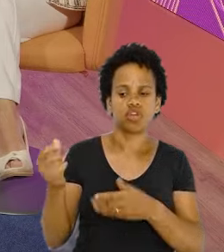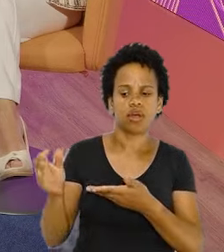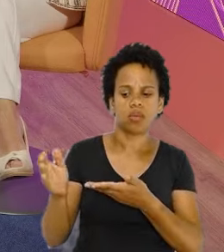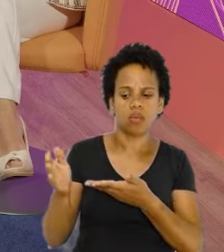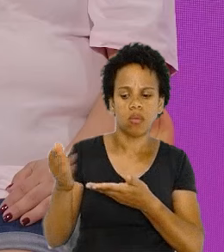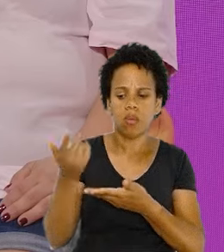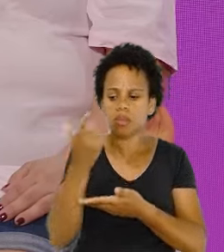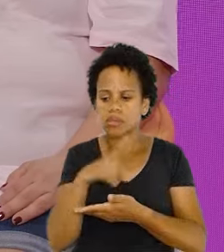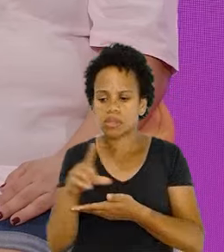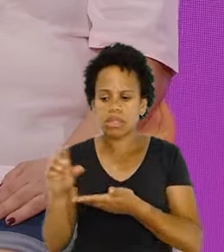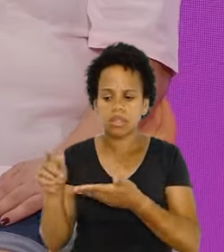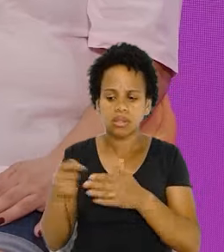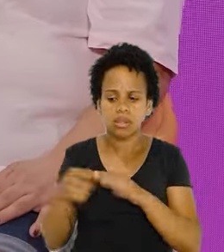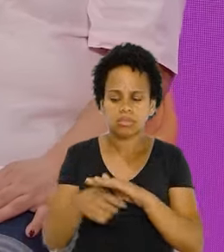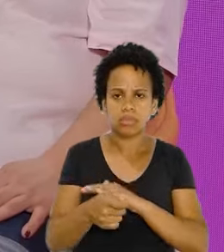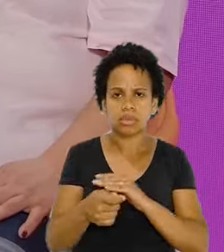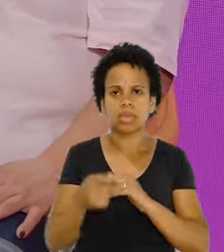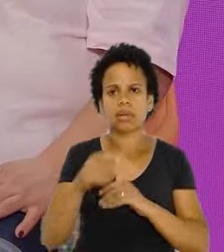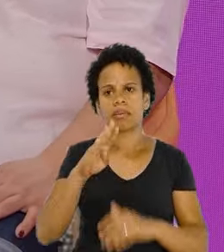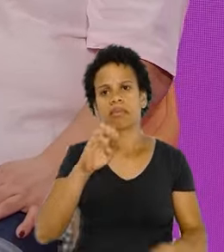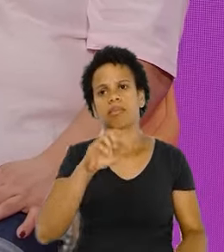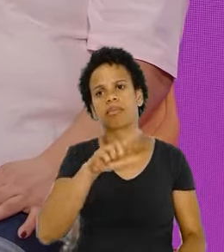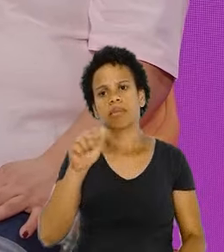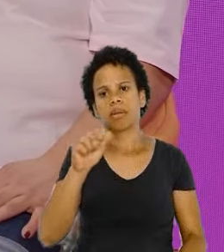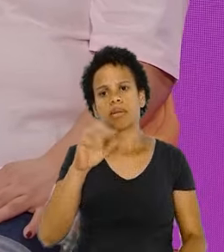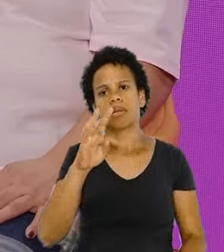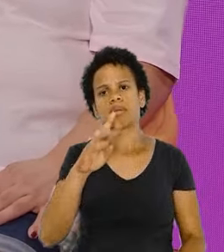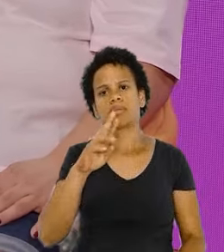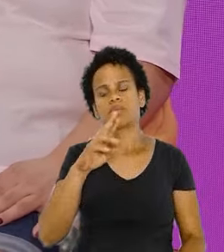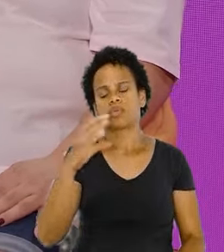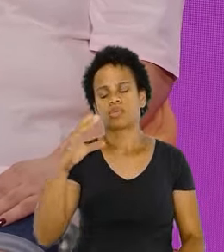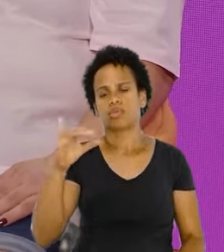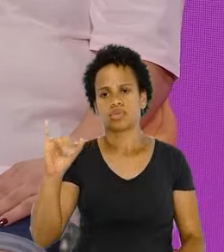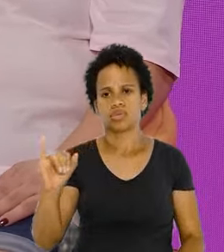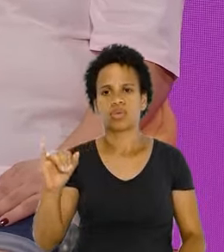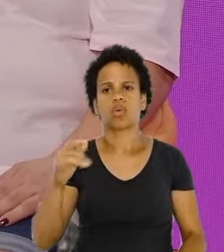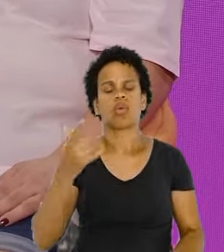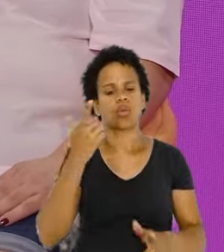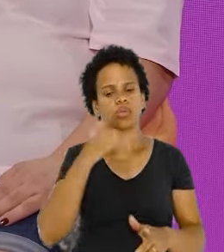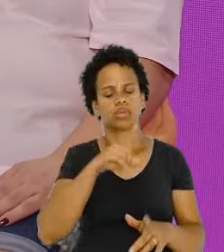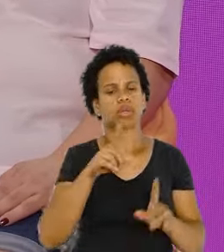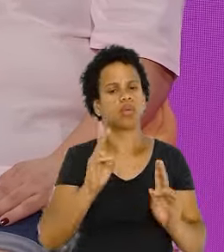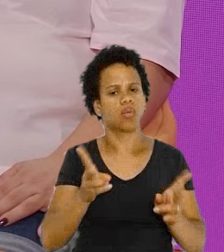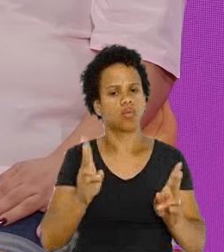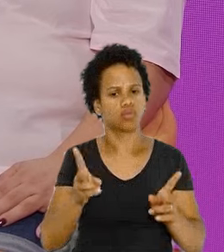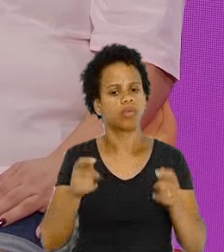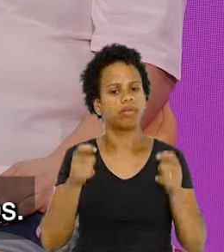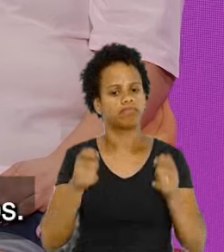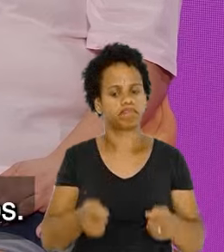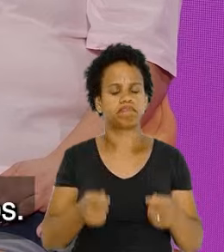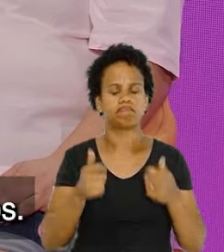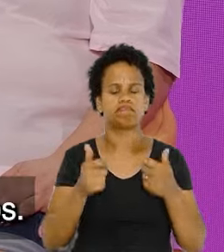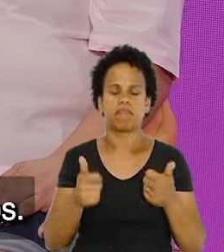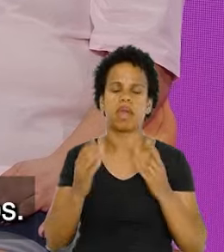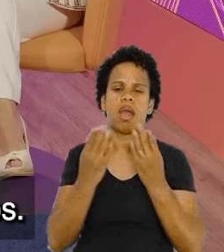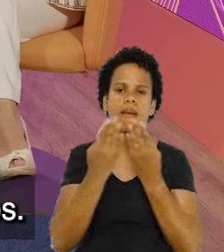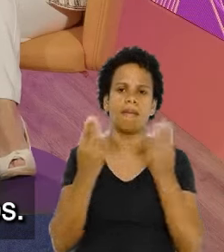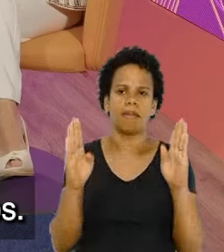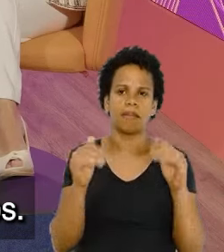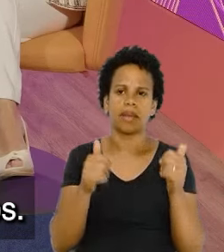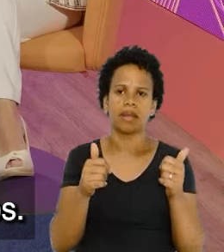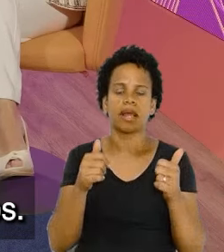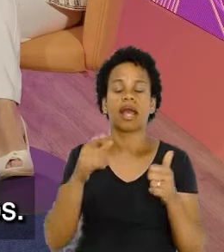de uma forma onde o belat consiga continuar eí se se de pé né é o é o desafio